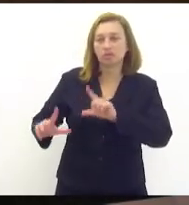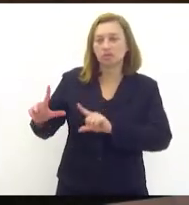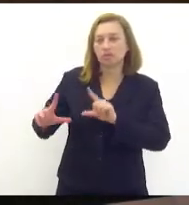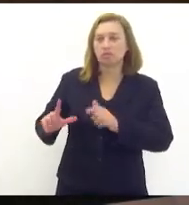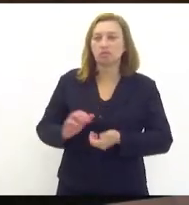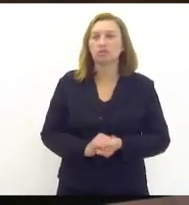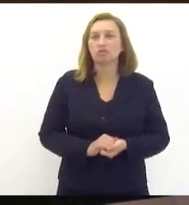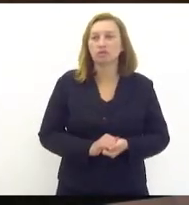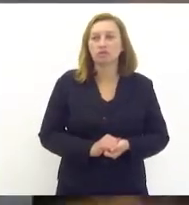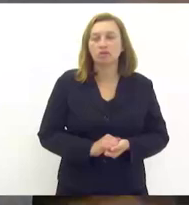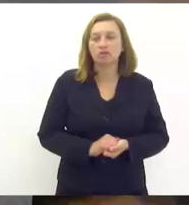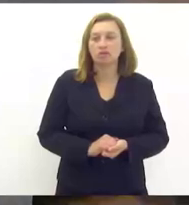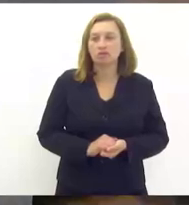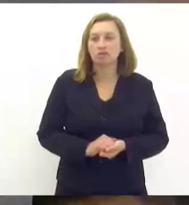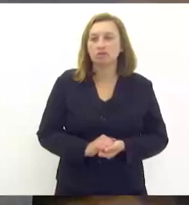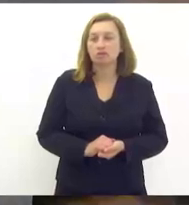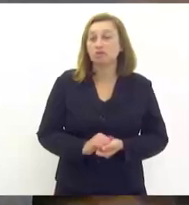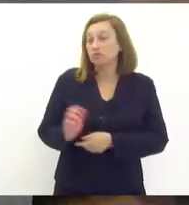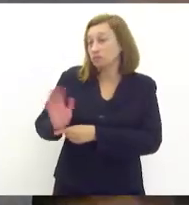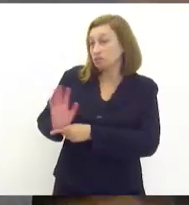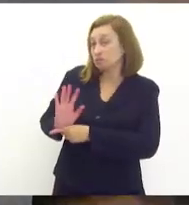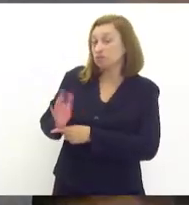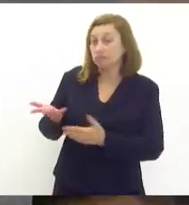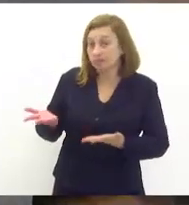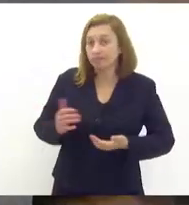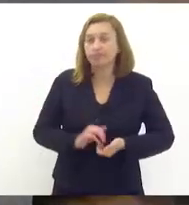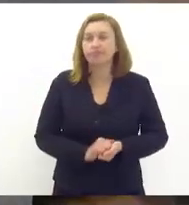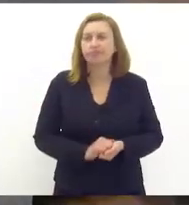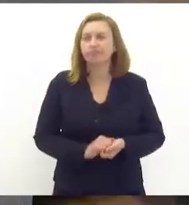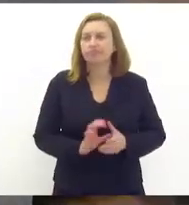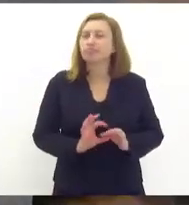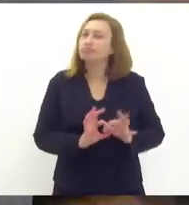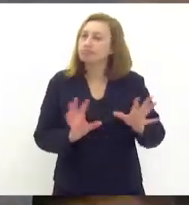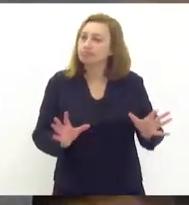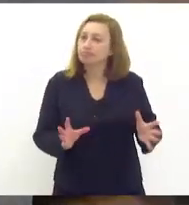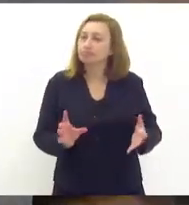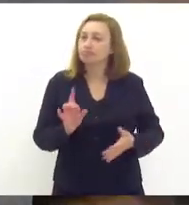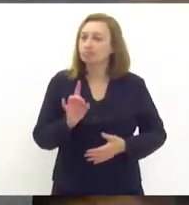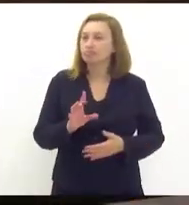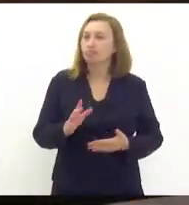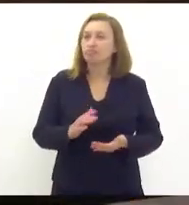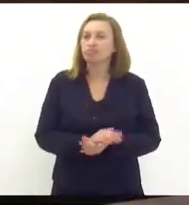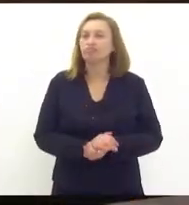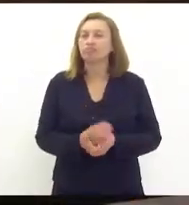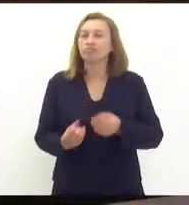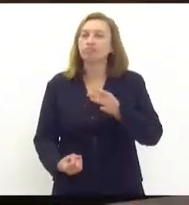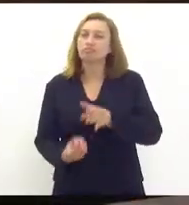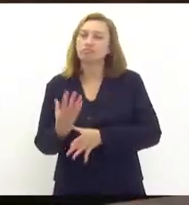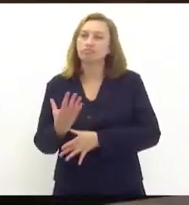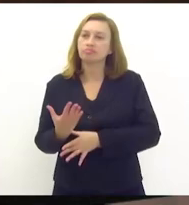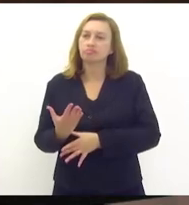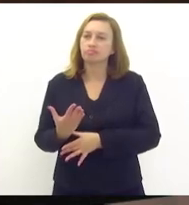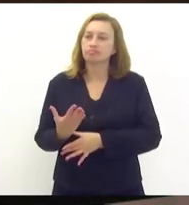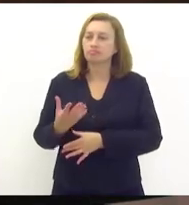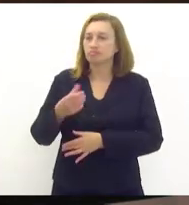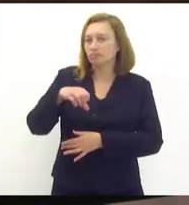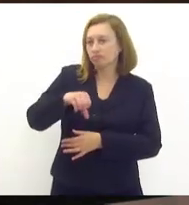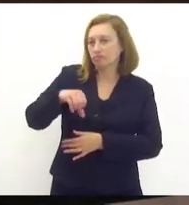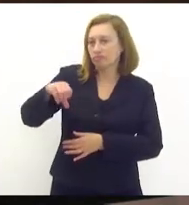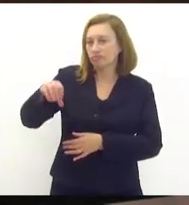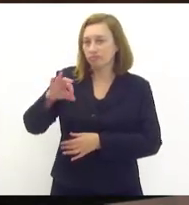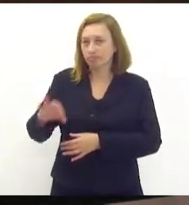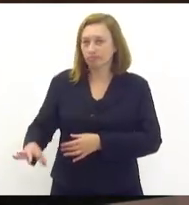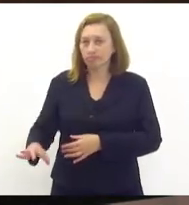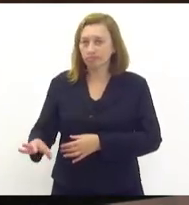o caso do cinema é muito evidente se a gente deixa são só as grandes Produções 99%